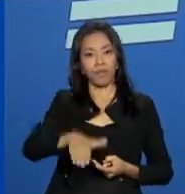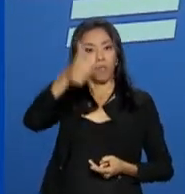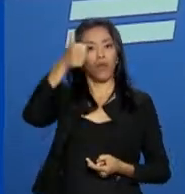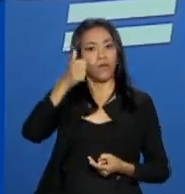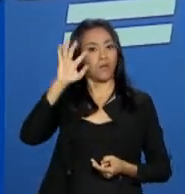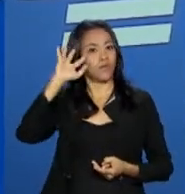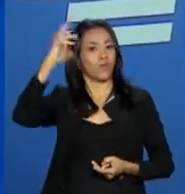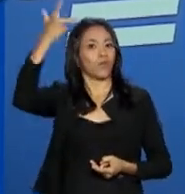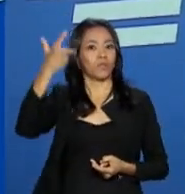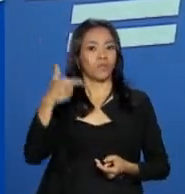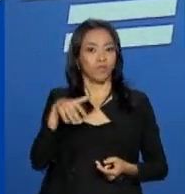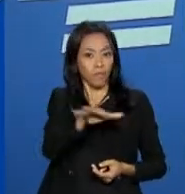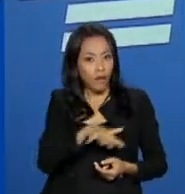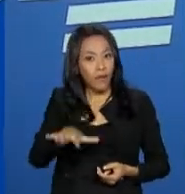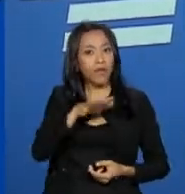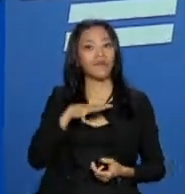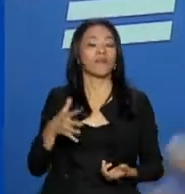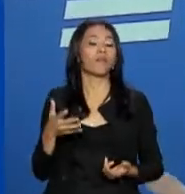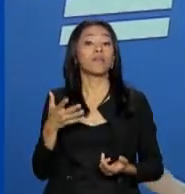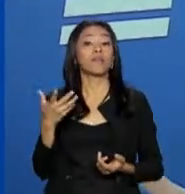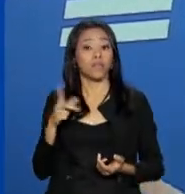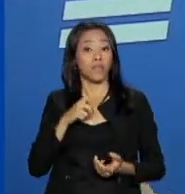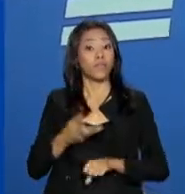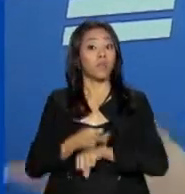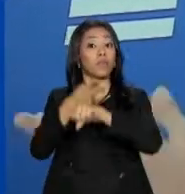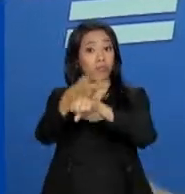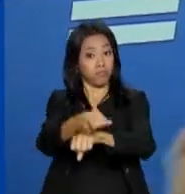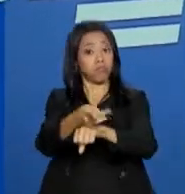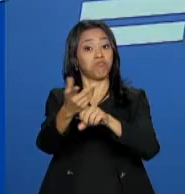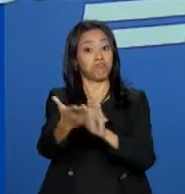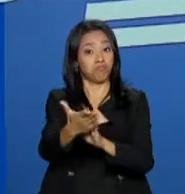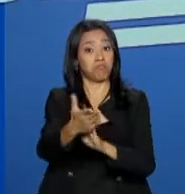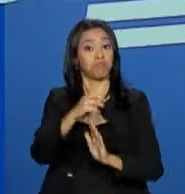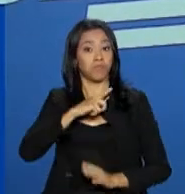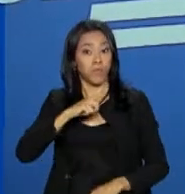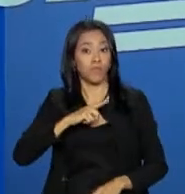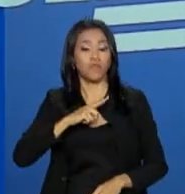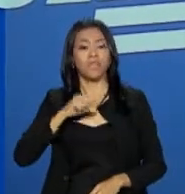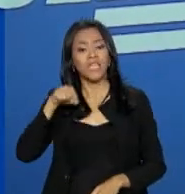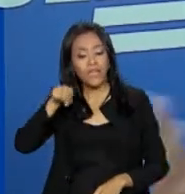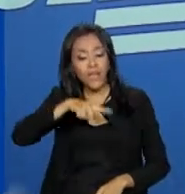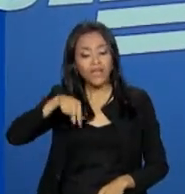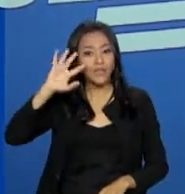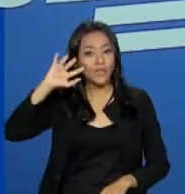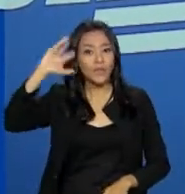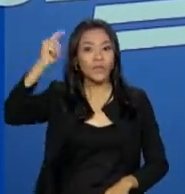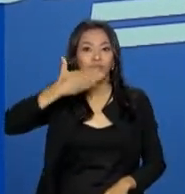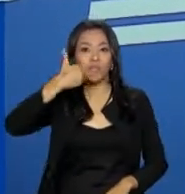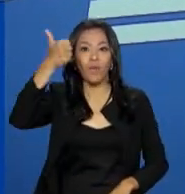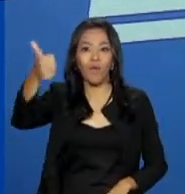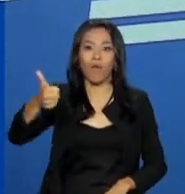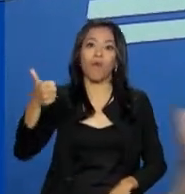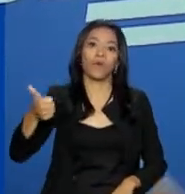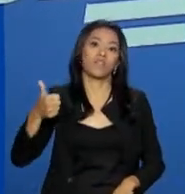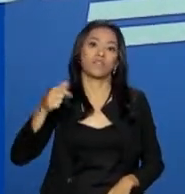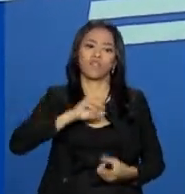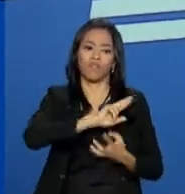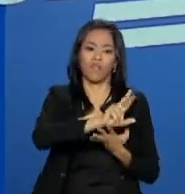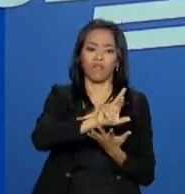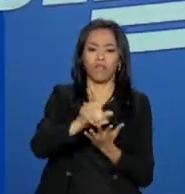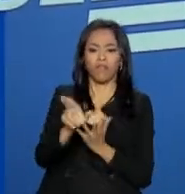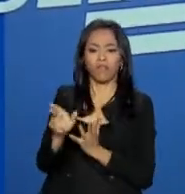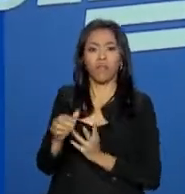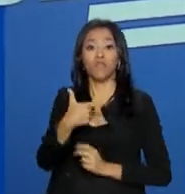uma premiação que significa que essas soluções foram as melhores desse conjunto de